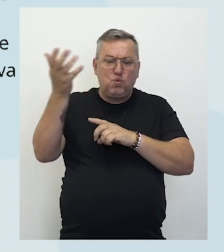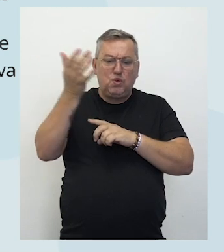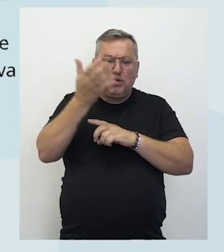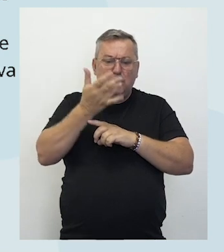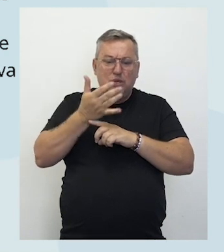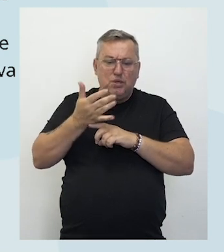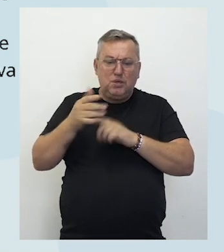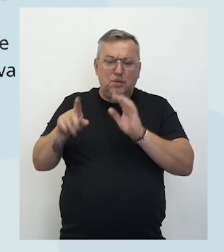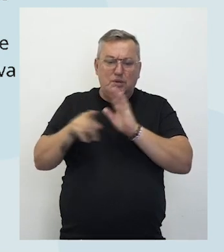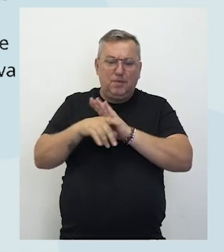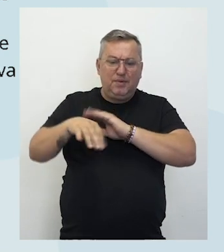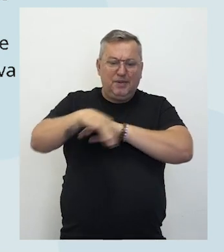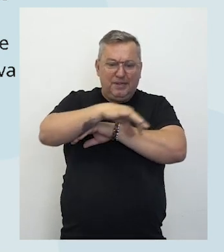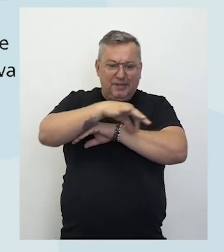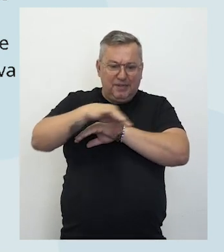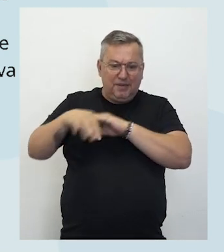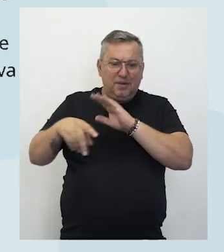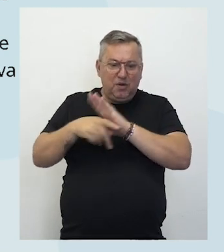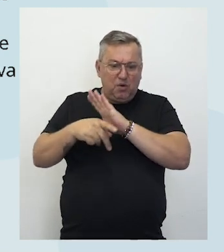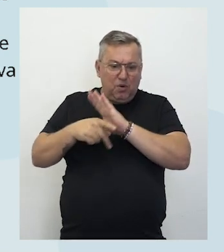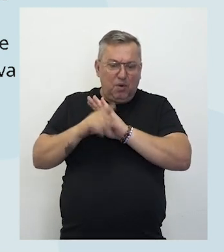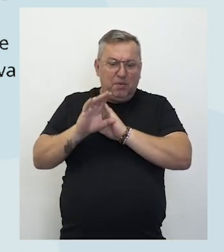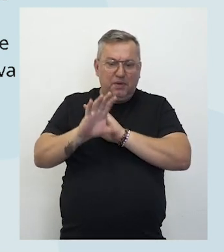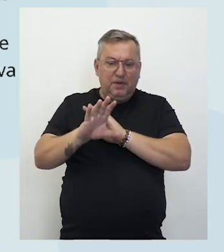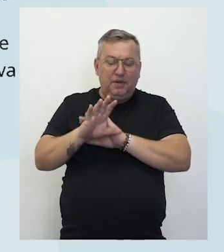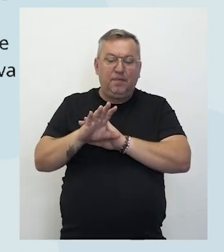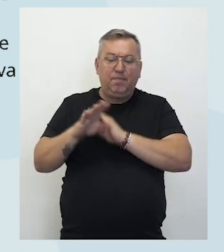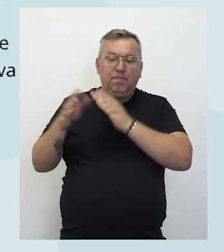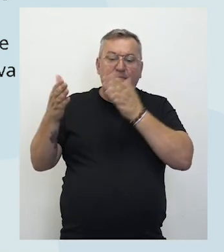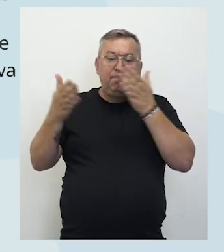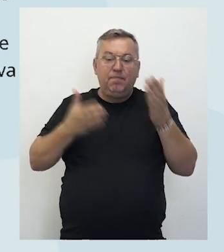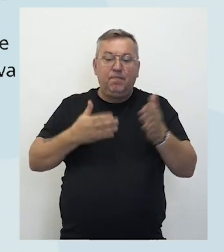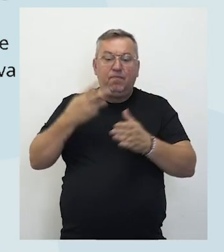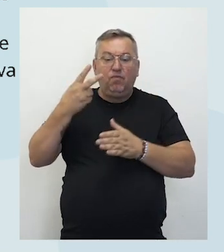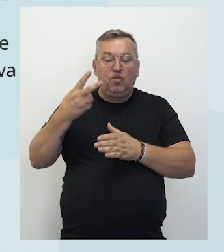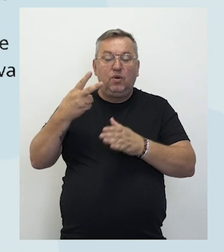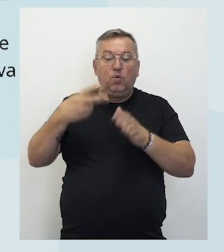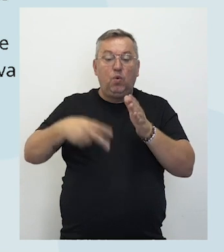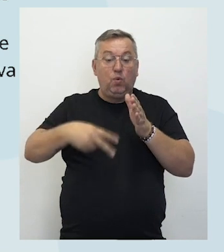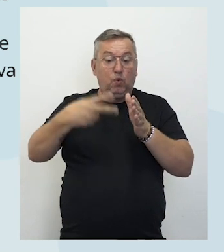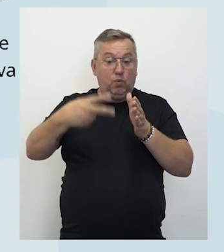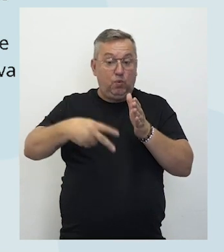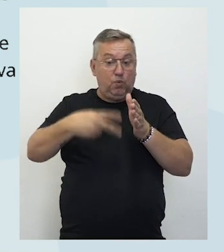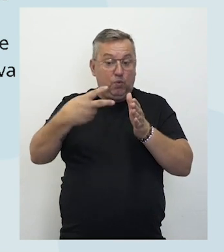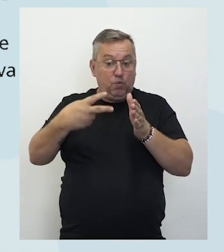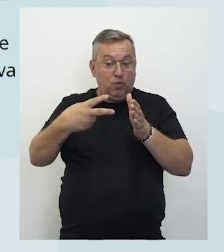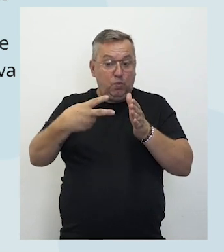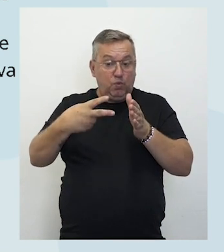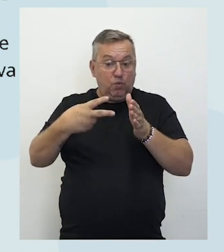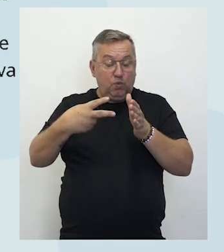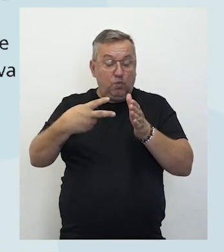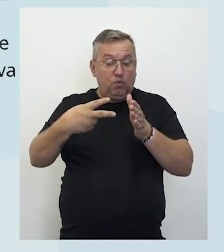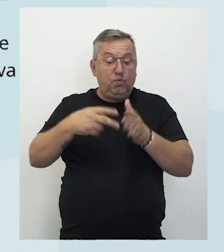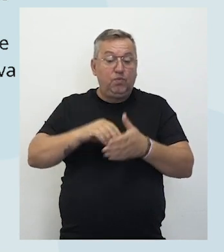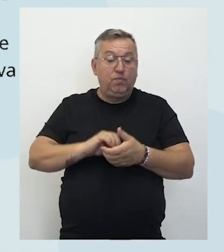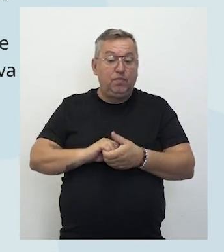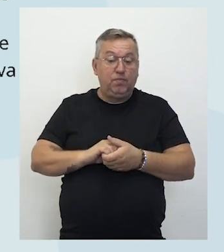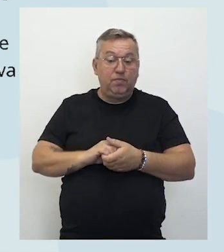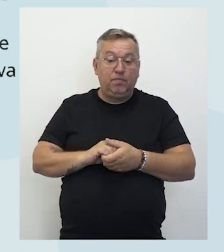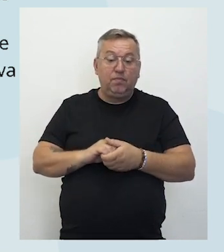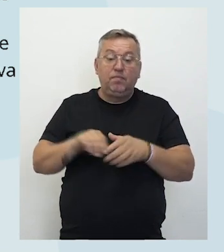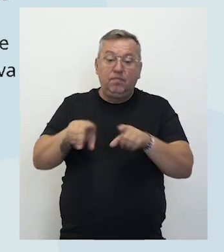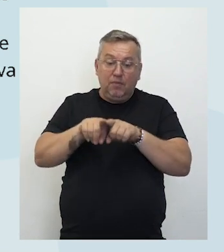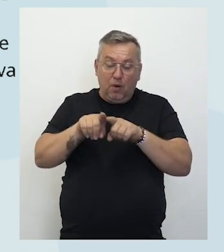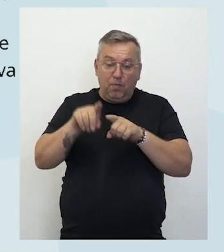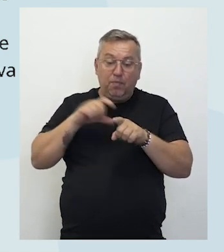padrão arquitetônico da indústria, né, que traz o segundo setor, o setor secundário, que